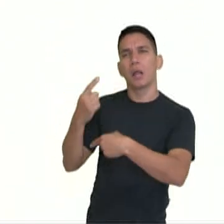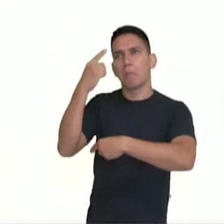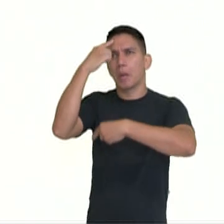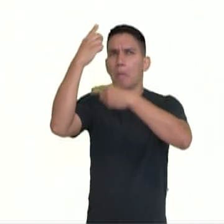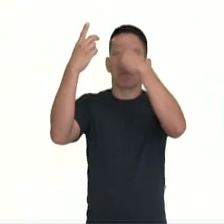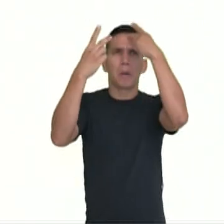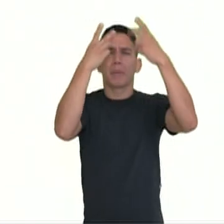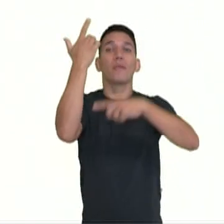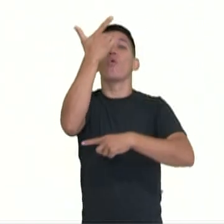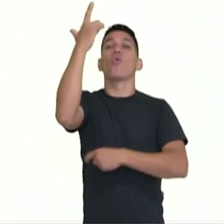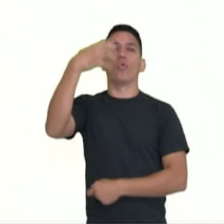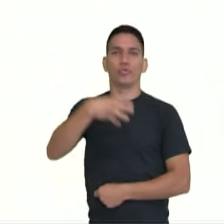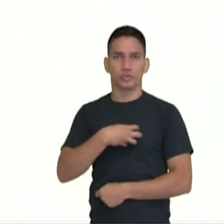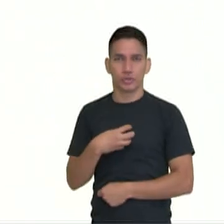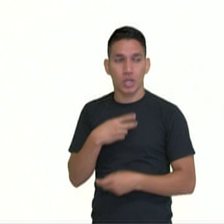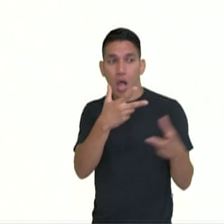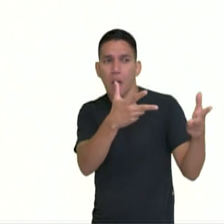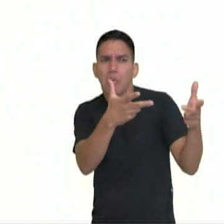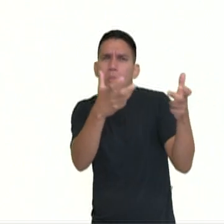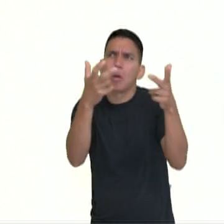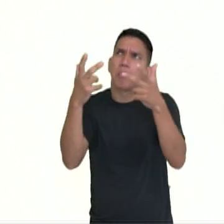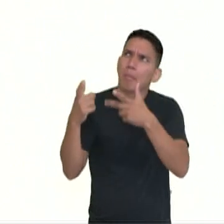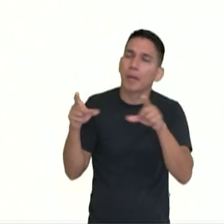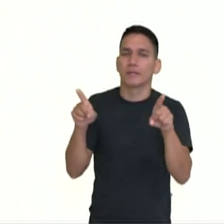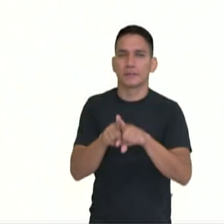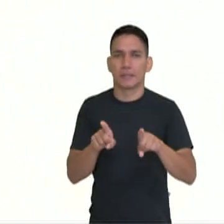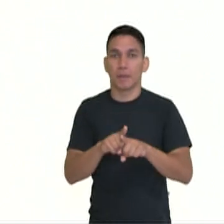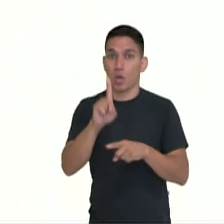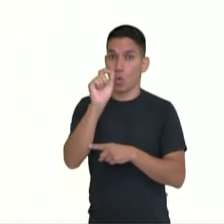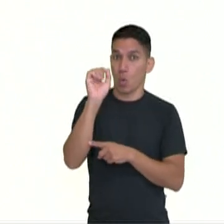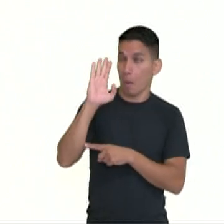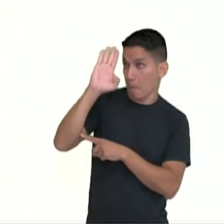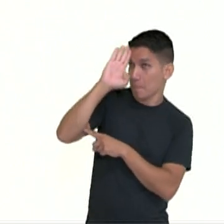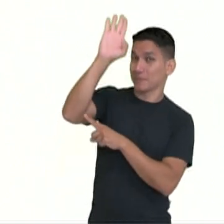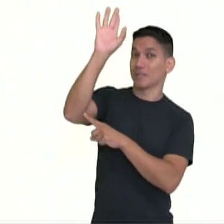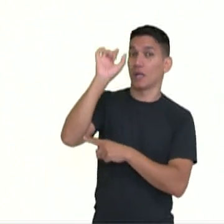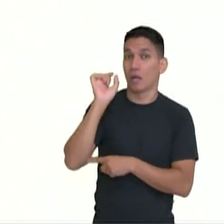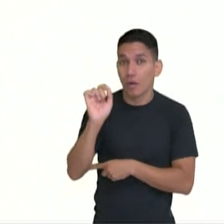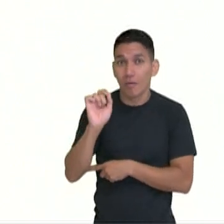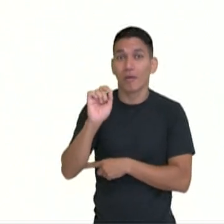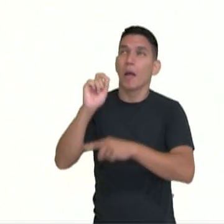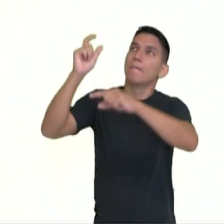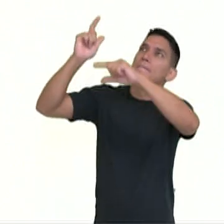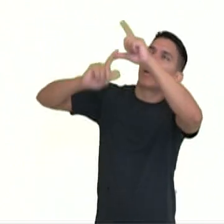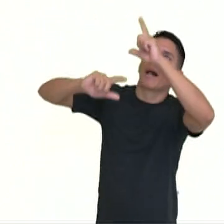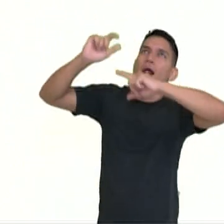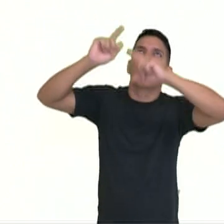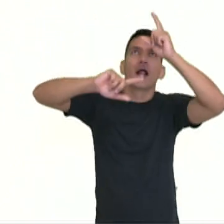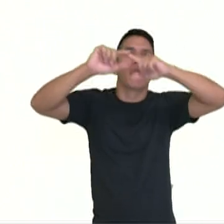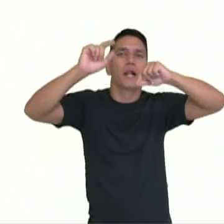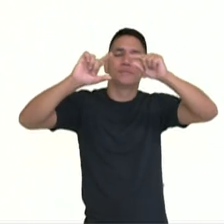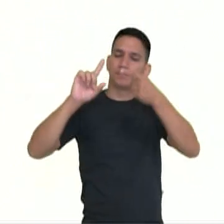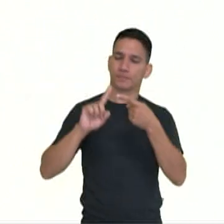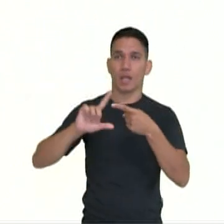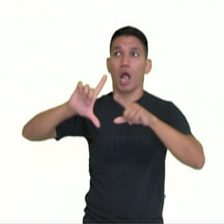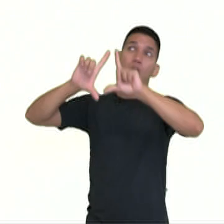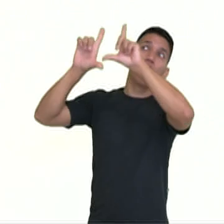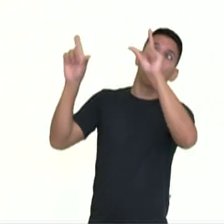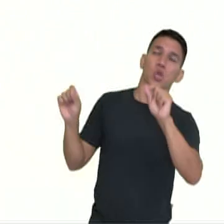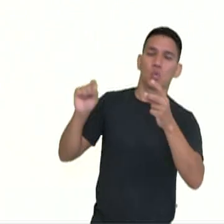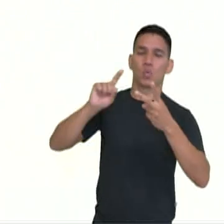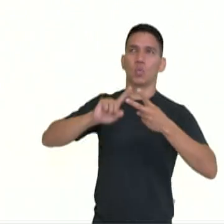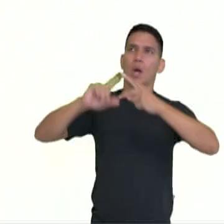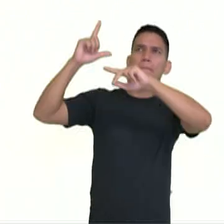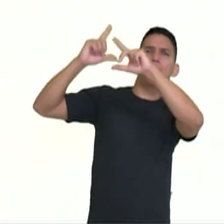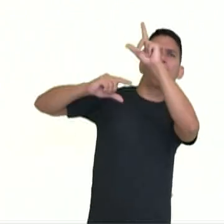desenvolvendo outras formas de observação, principalmente ali astros, né, como a Lua, Cruzeiro do